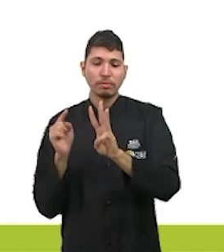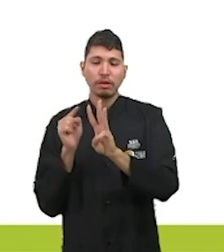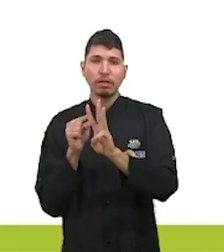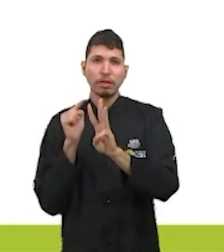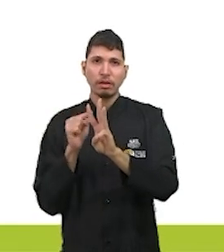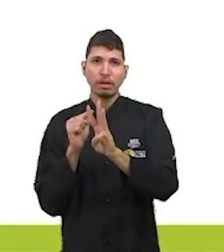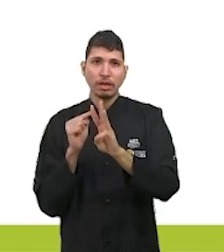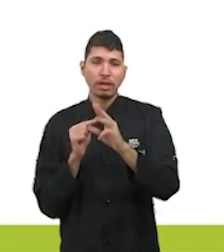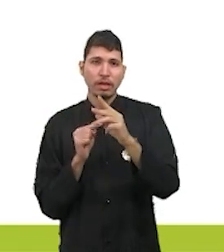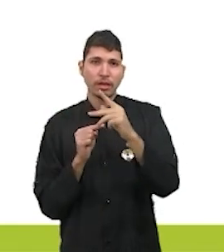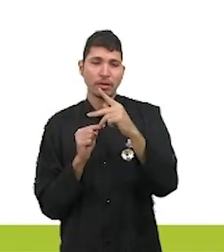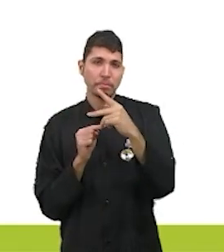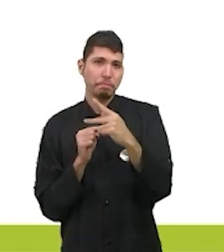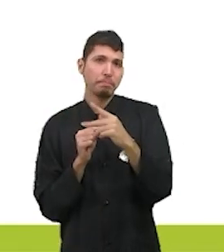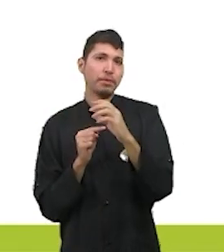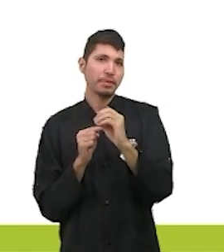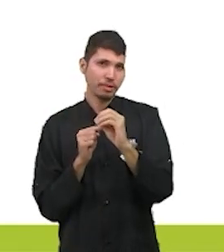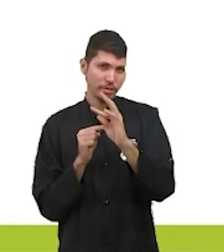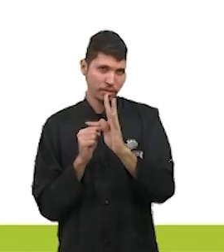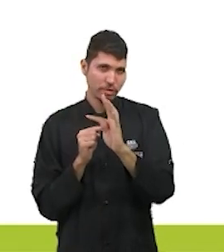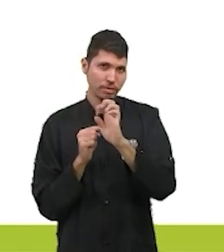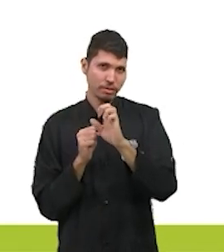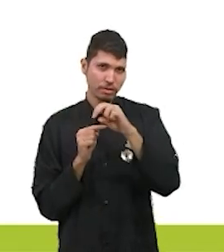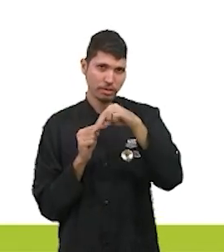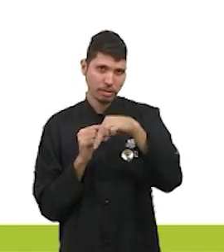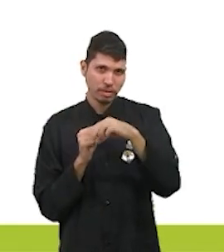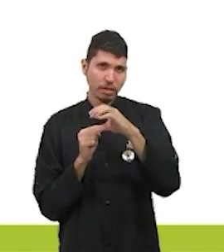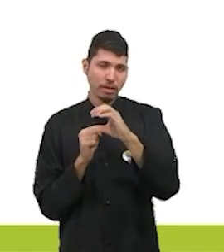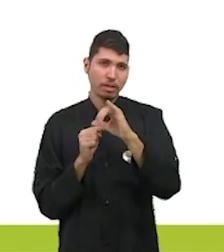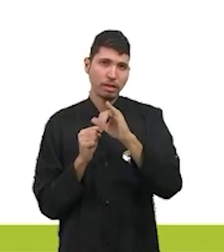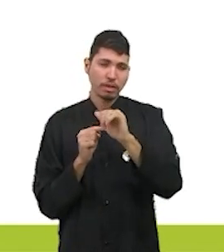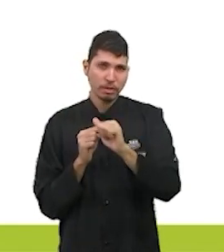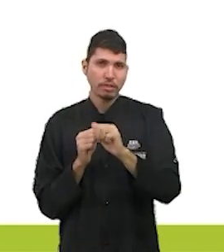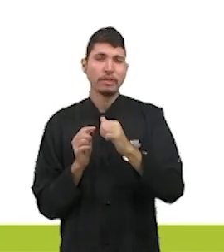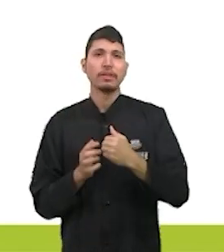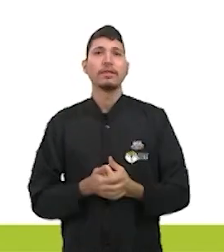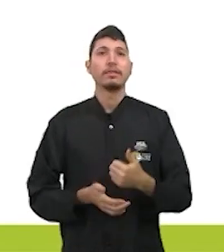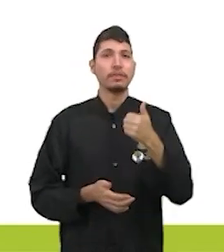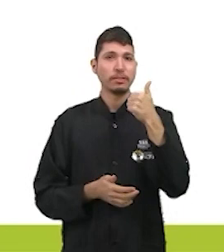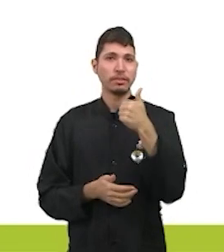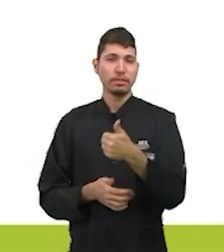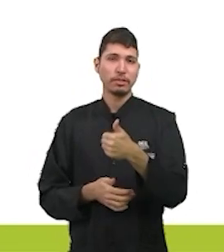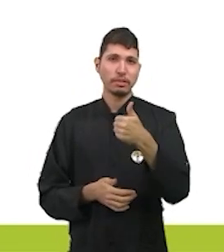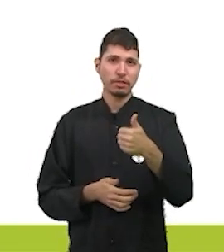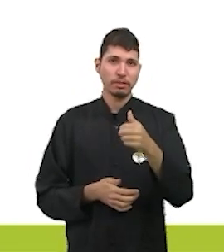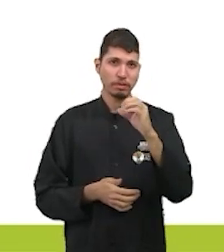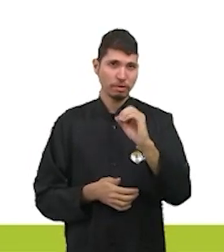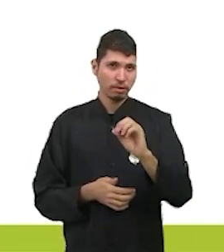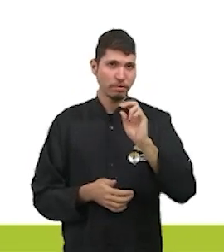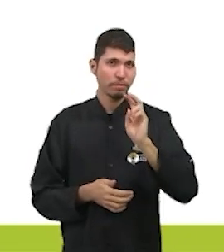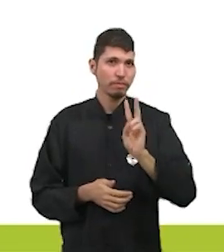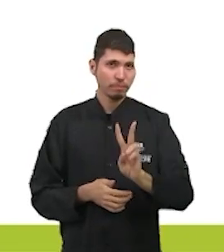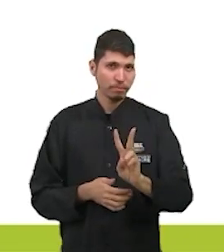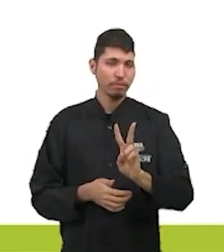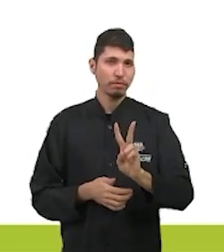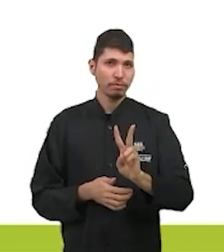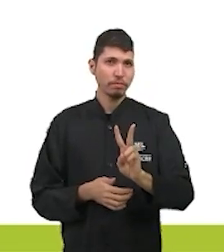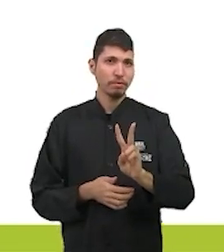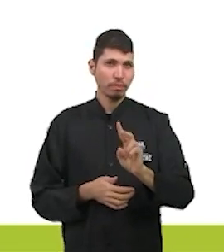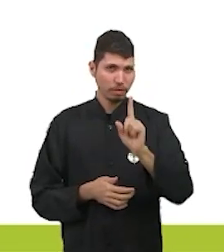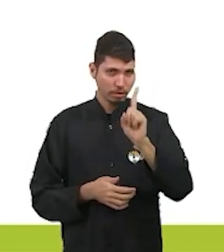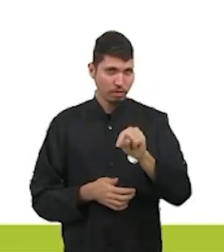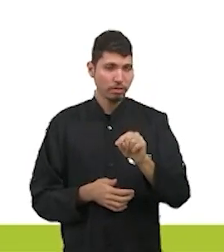de watts, tá? 60 watts e 110 volts. Volts a gente já viu que é